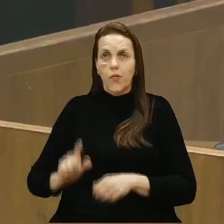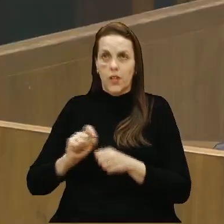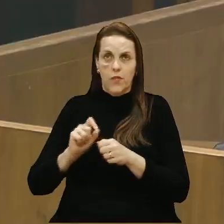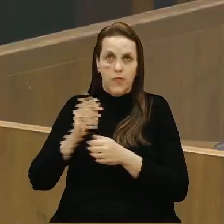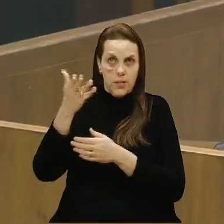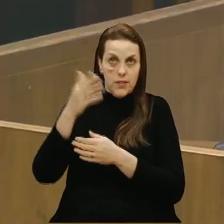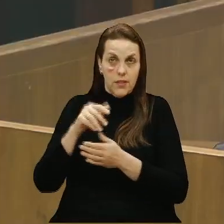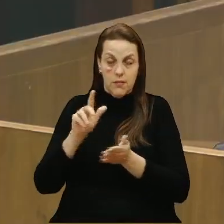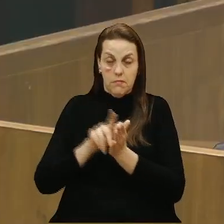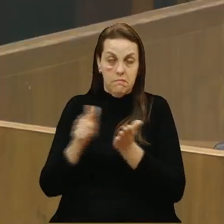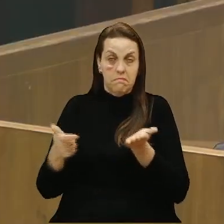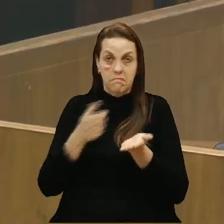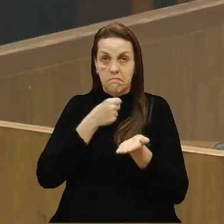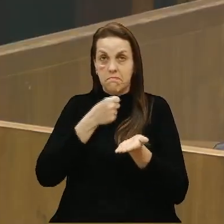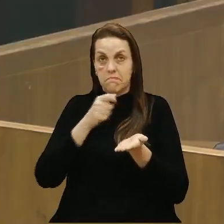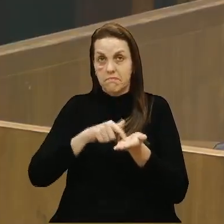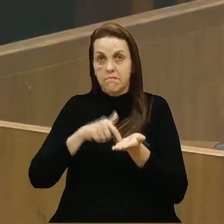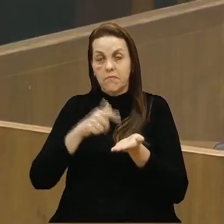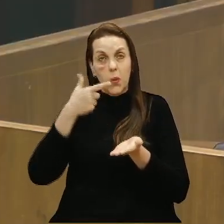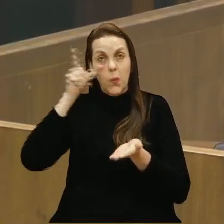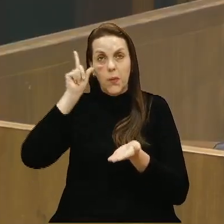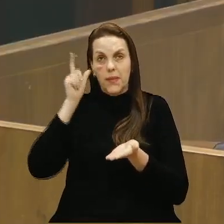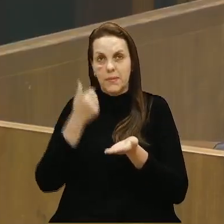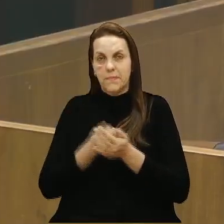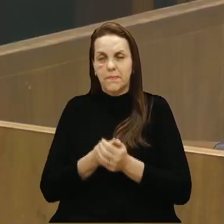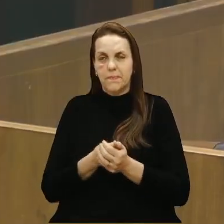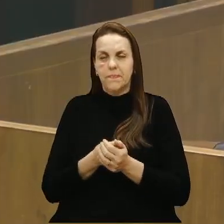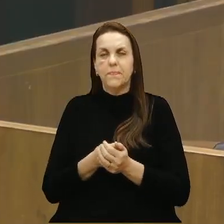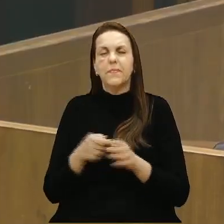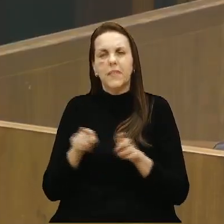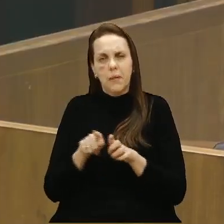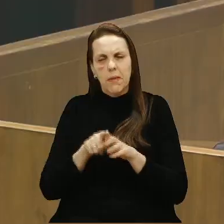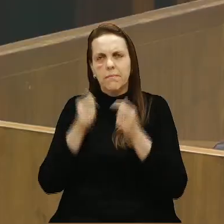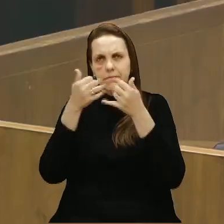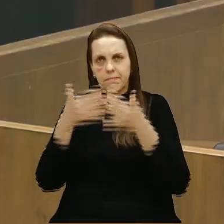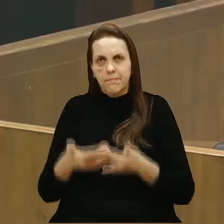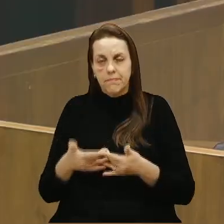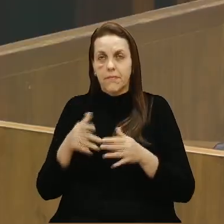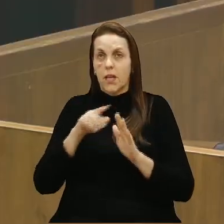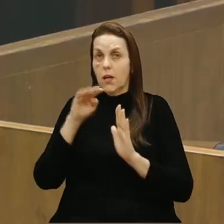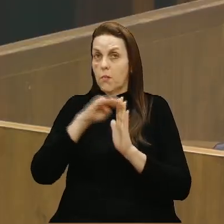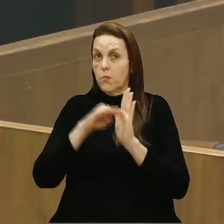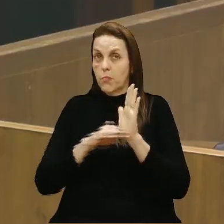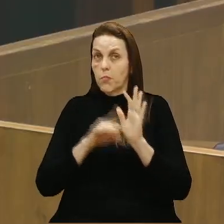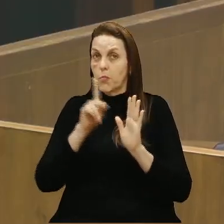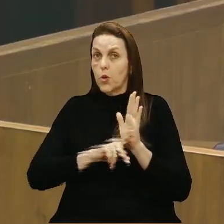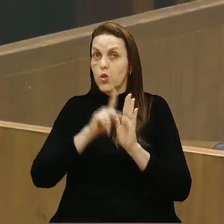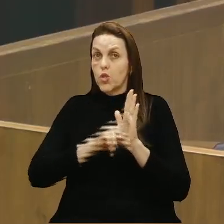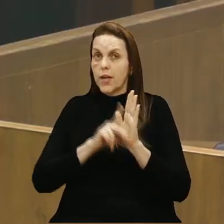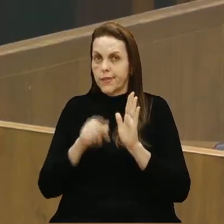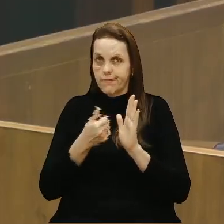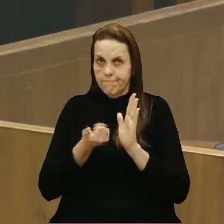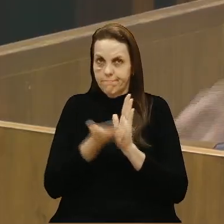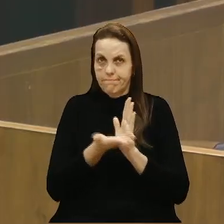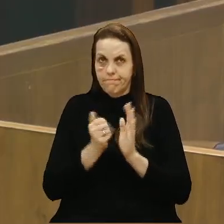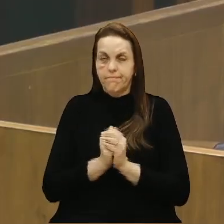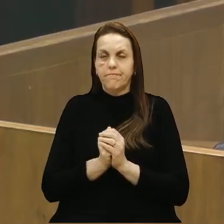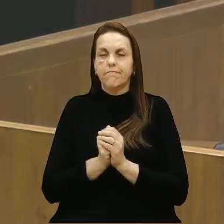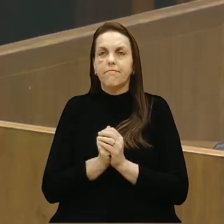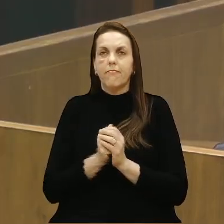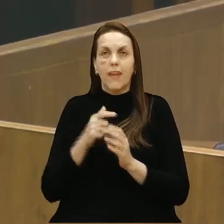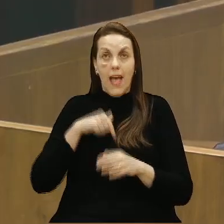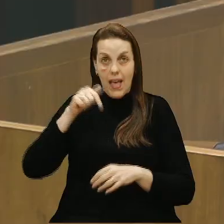no Jornal Pioneiro no dia de ontem. Queria falar um pouco mais sobre os projetos contemplados na nossa cidade, então. Dos projetos